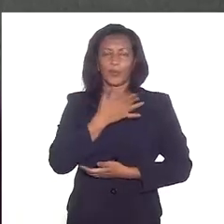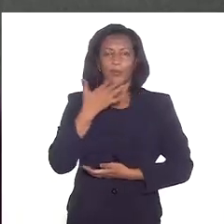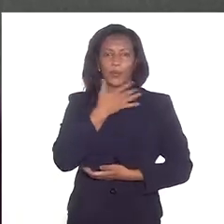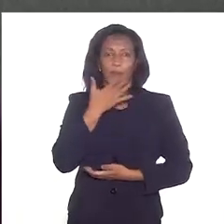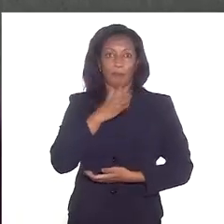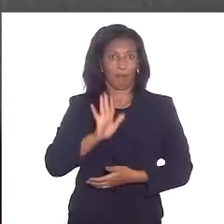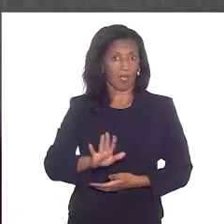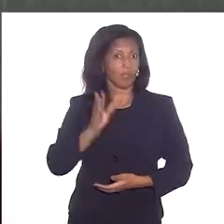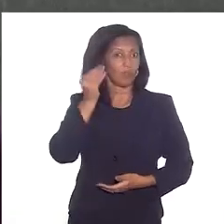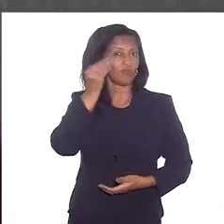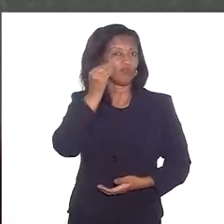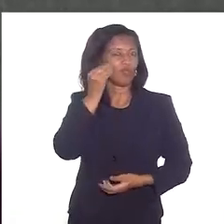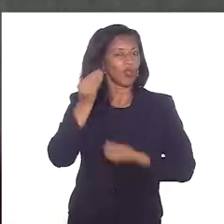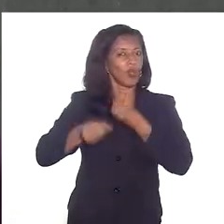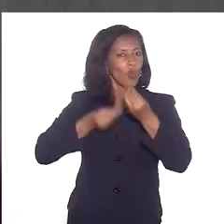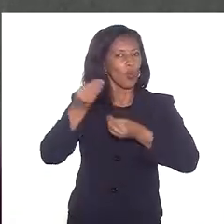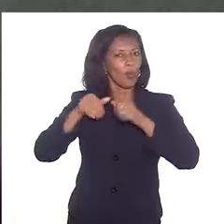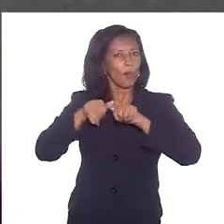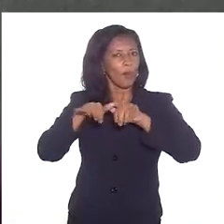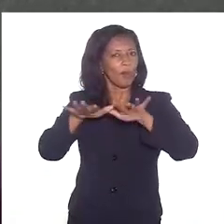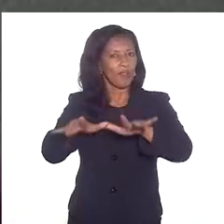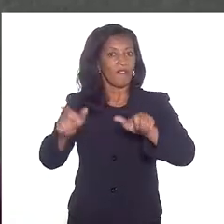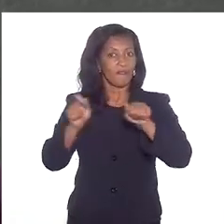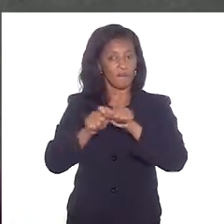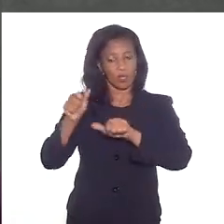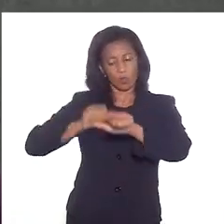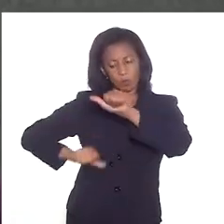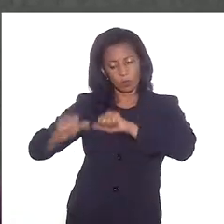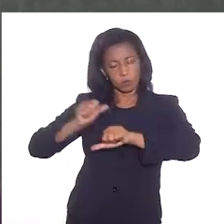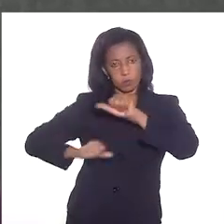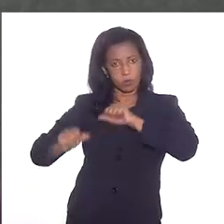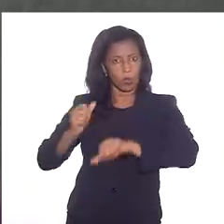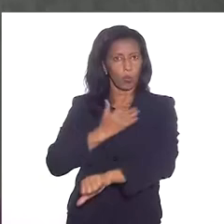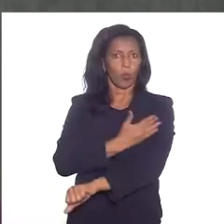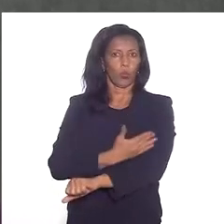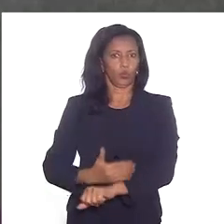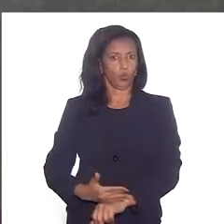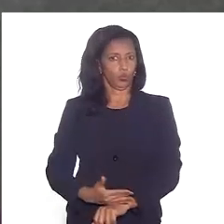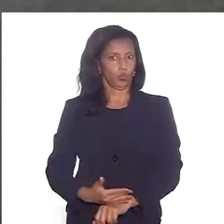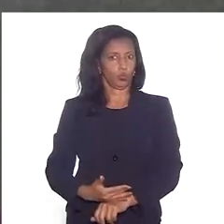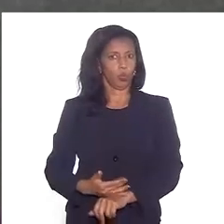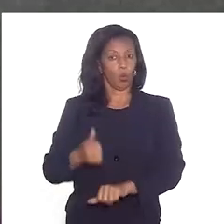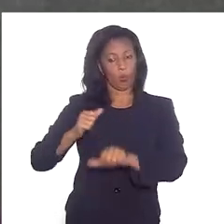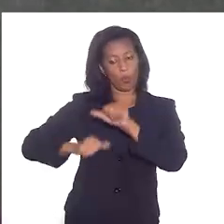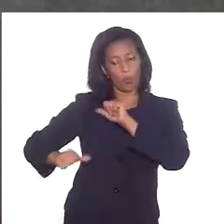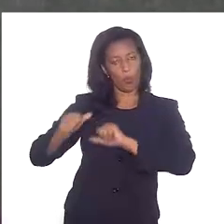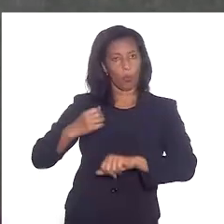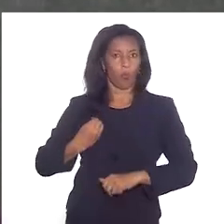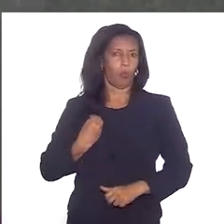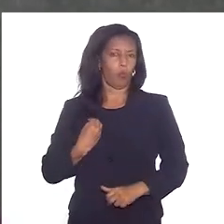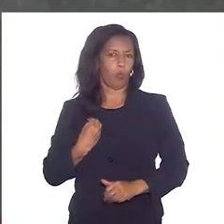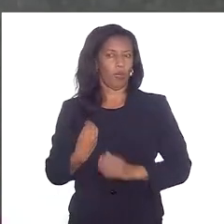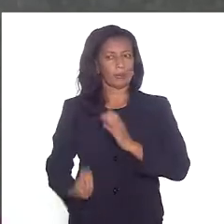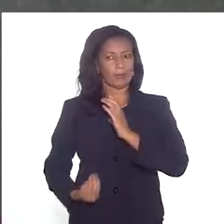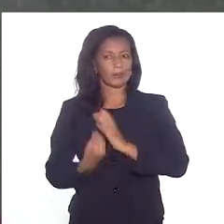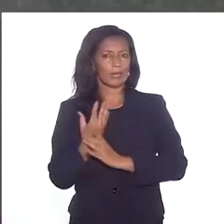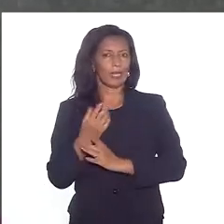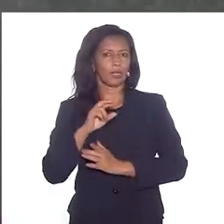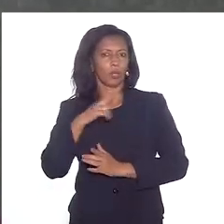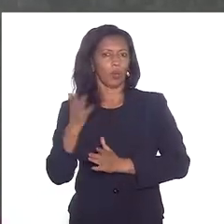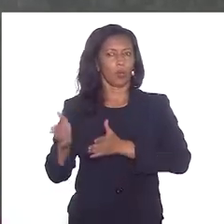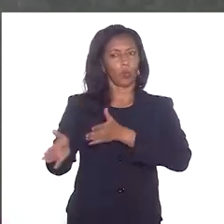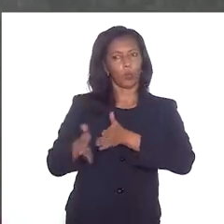e cheio de sabor, mas que é um exemplo de como a pandemia fez com que a gente mudasse de hábitos, mudasse de